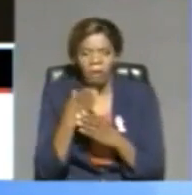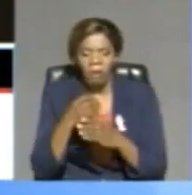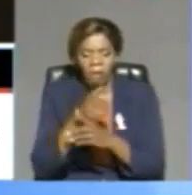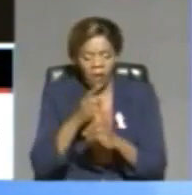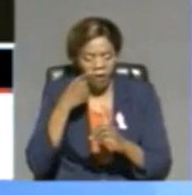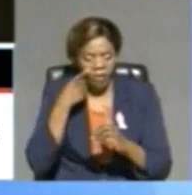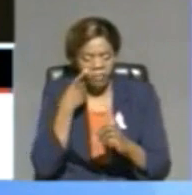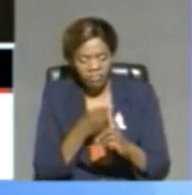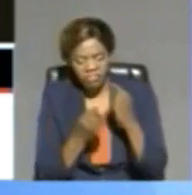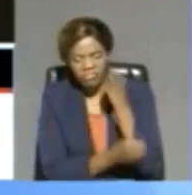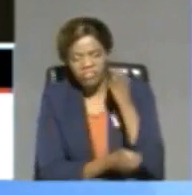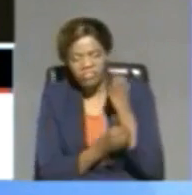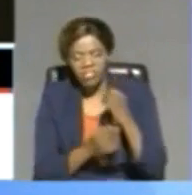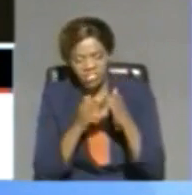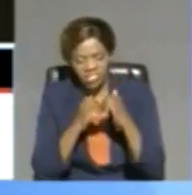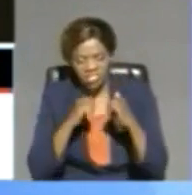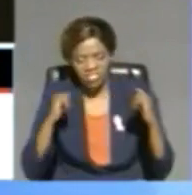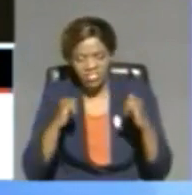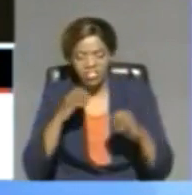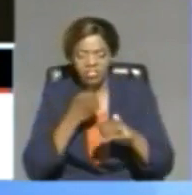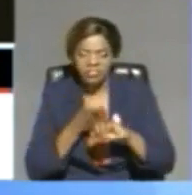com problemas de estabilidade na economia?